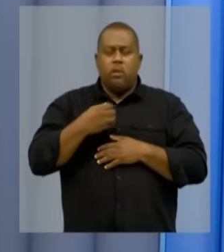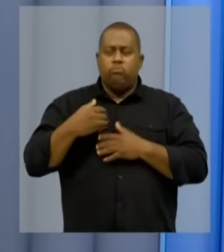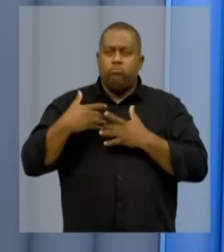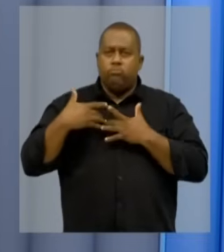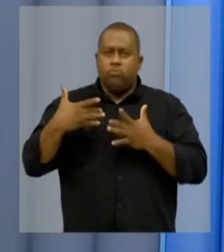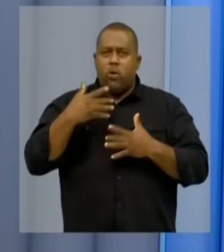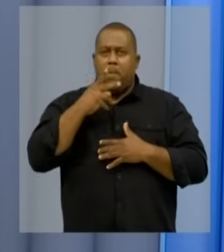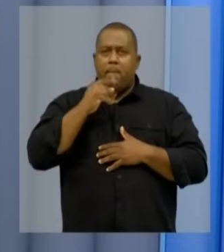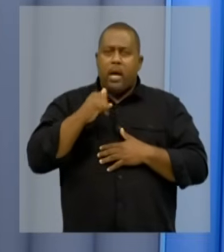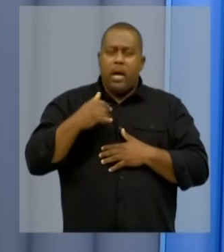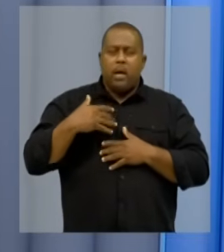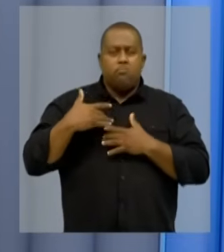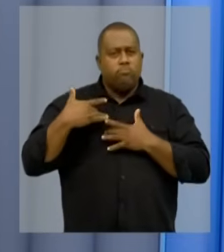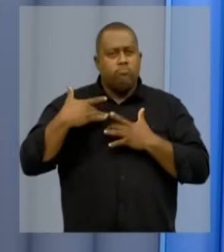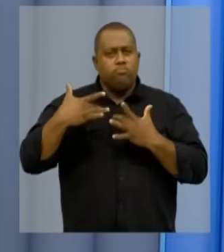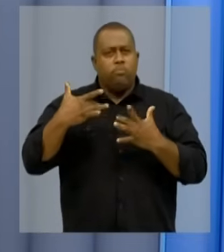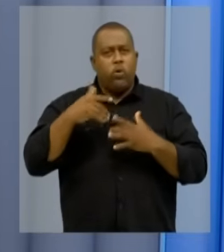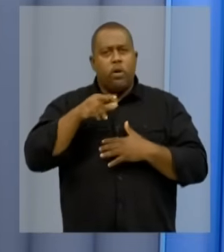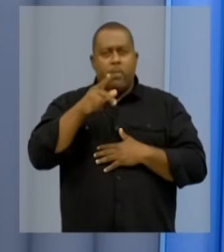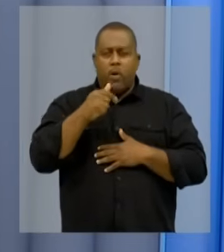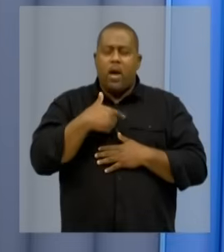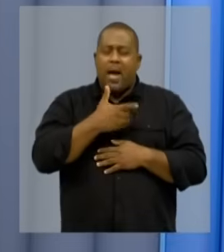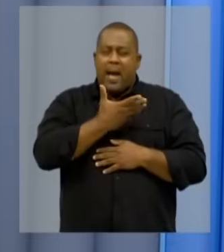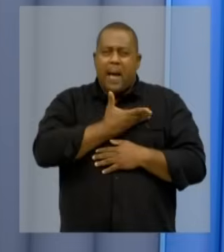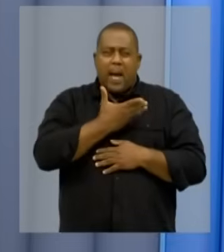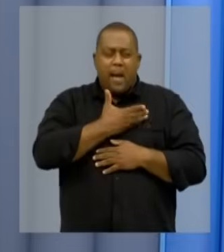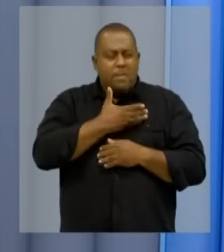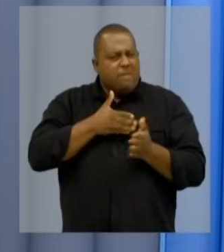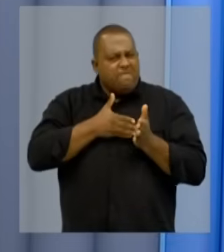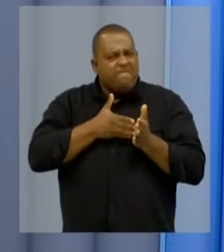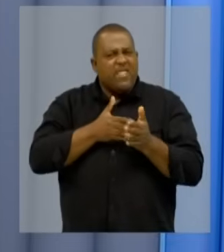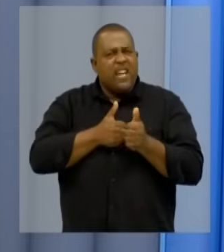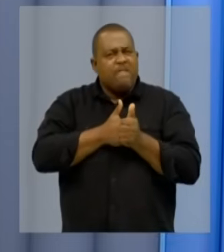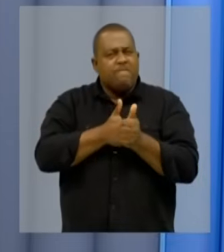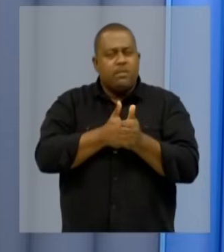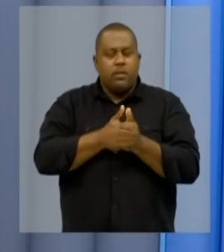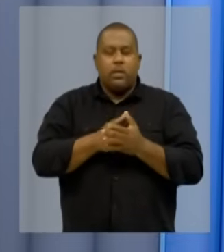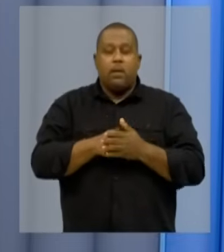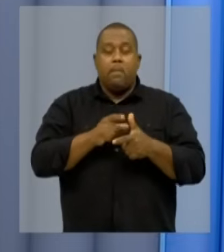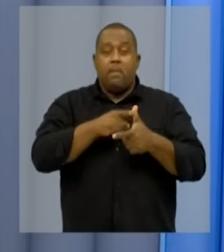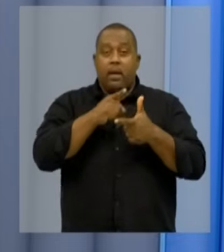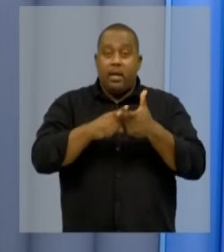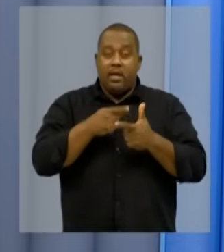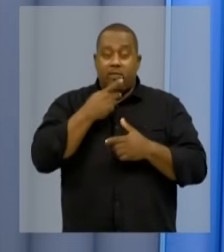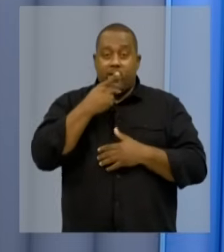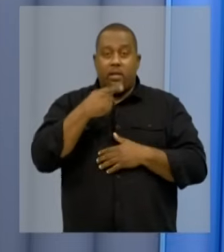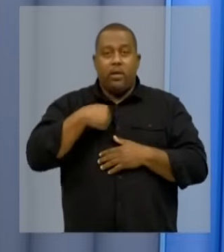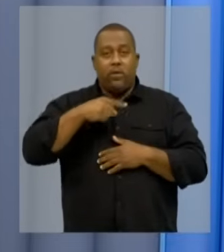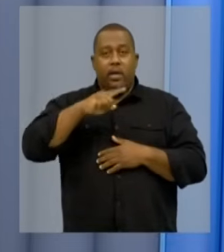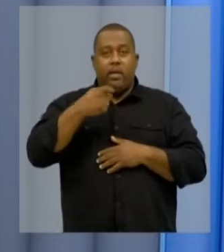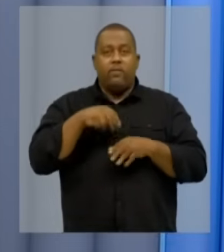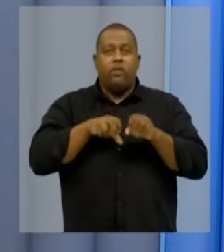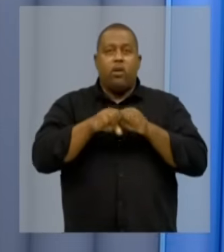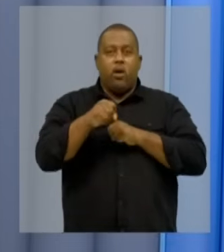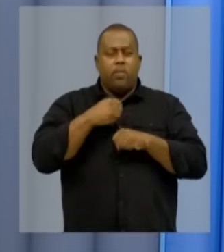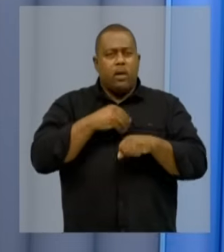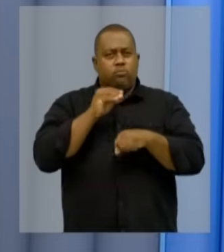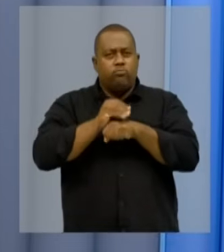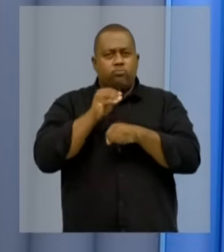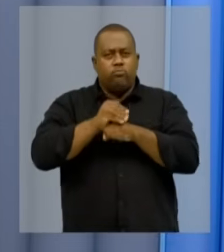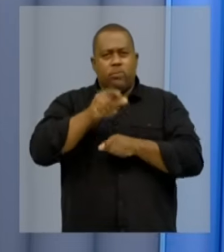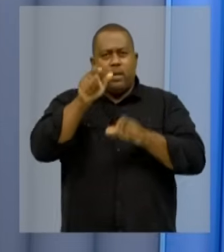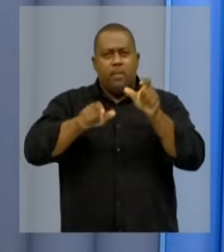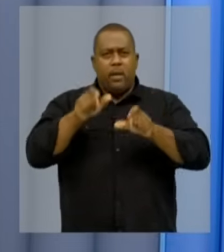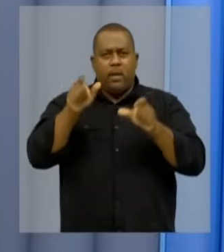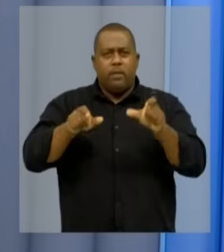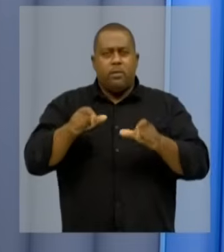um bom irmão, um bom amigo fiel, ser amigo fiel. E digo mais, Eu fui formado para cuidar de gente. Eu